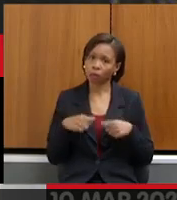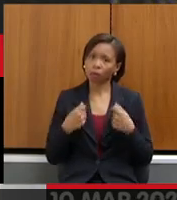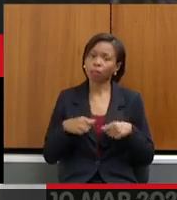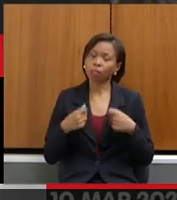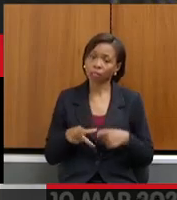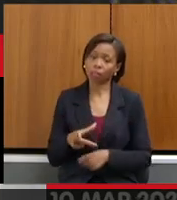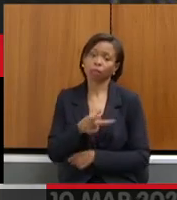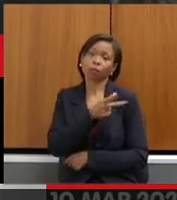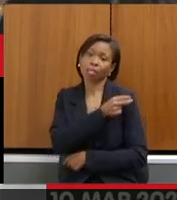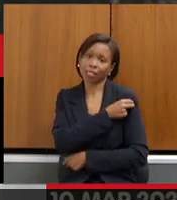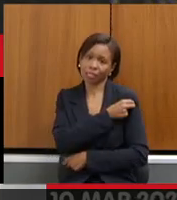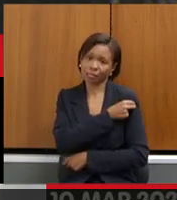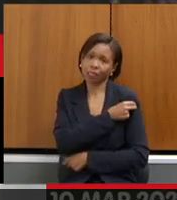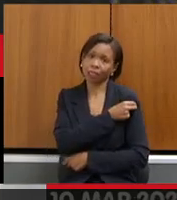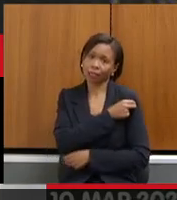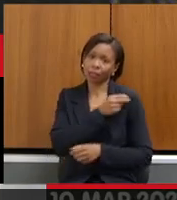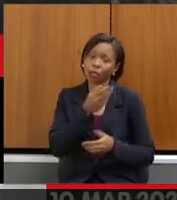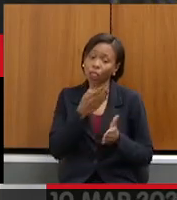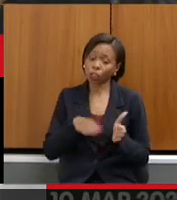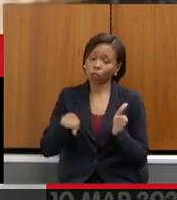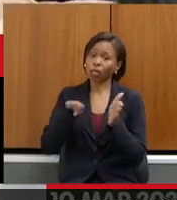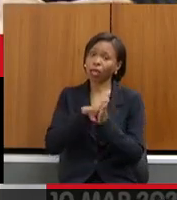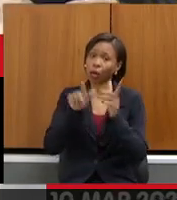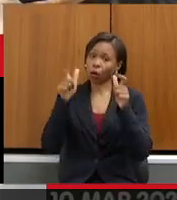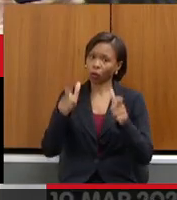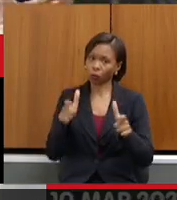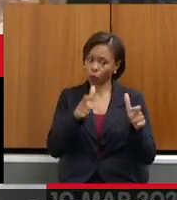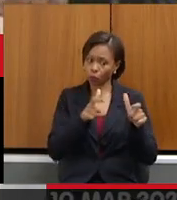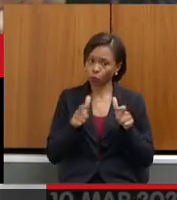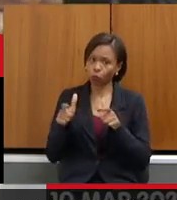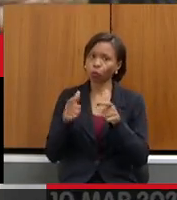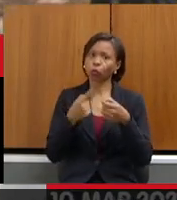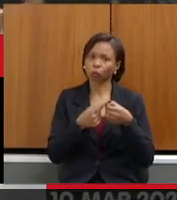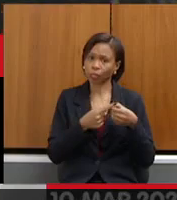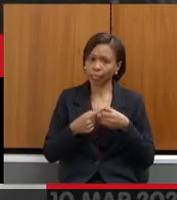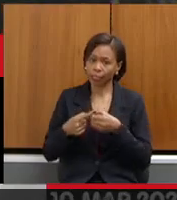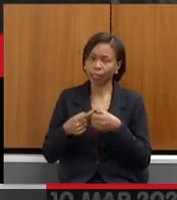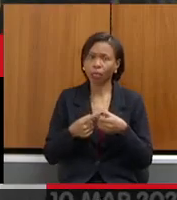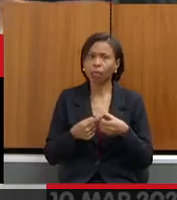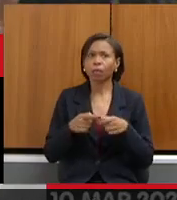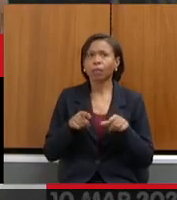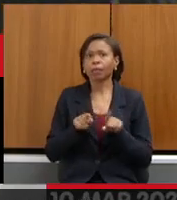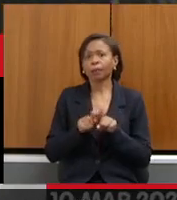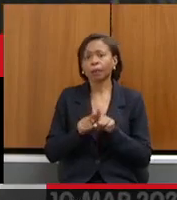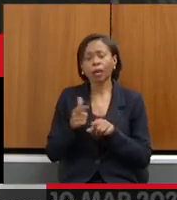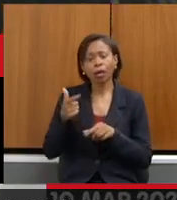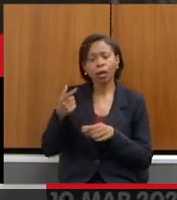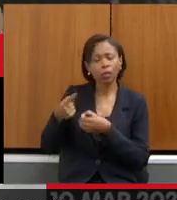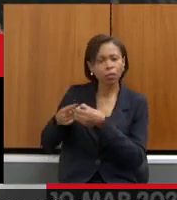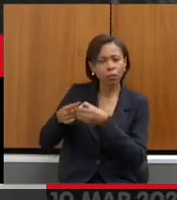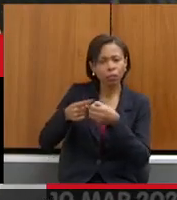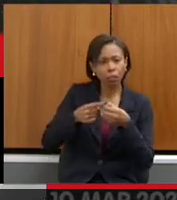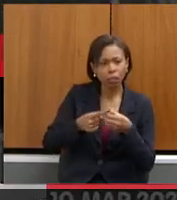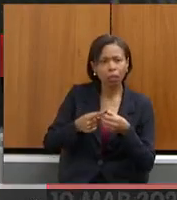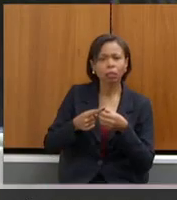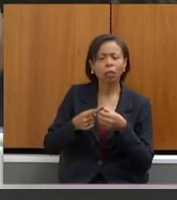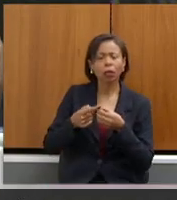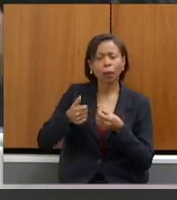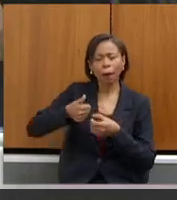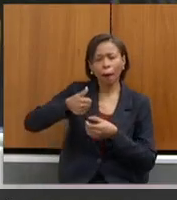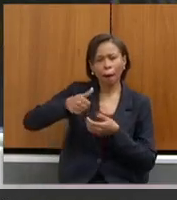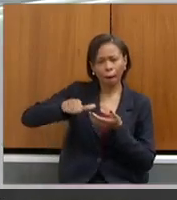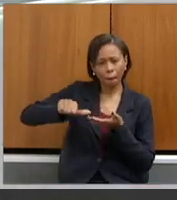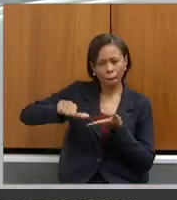essas vacinas da ponte na ponta e lá nos municípios igual jaguaraçu marliére a primeira leva